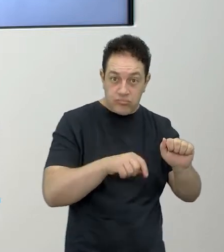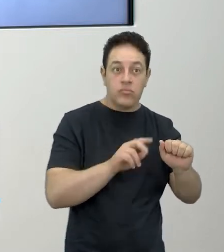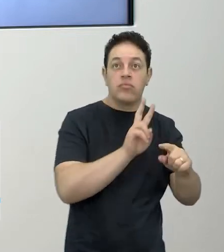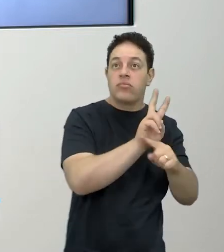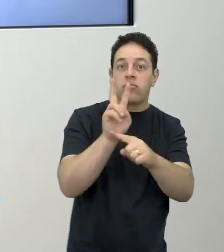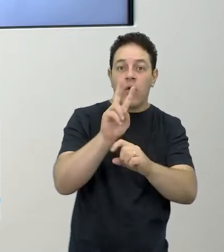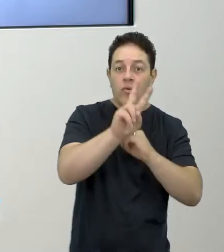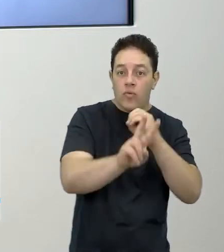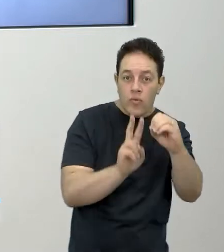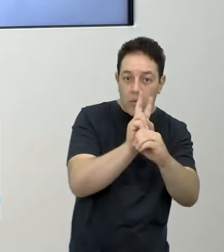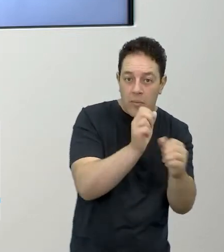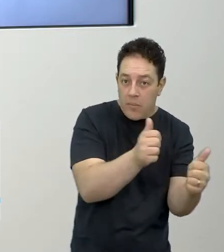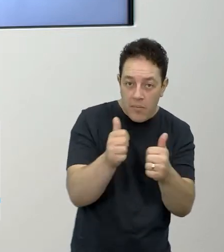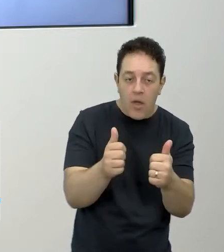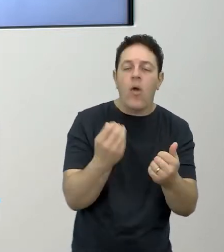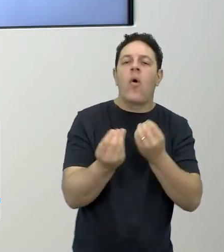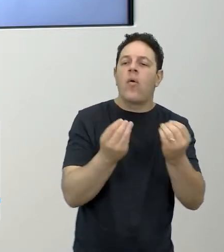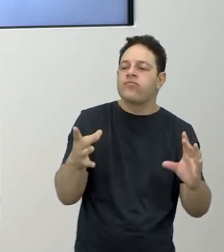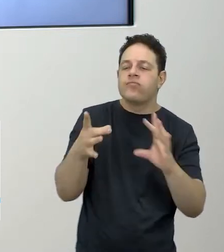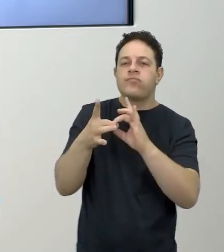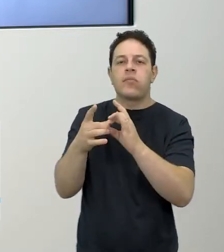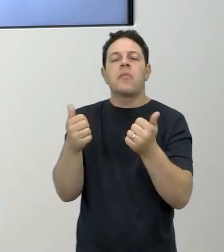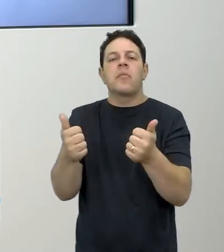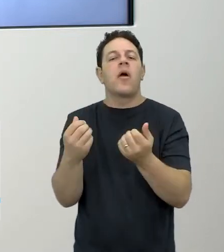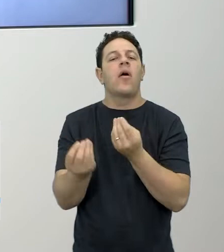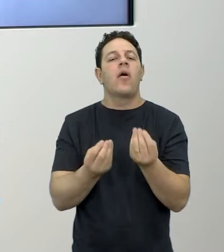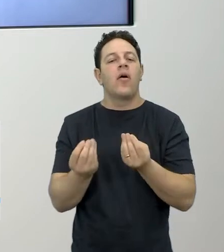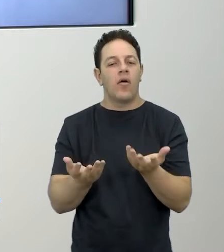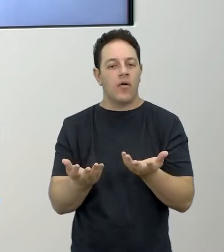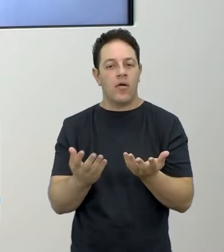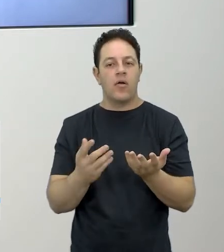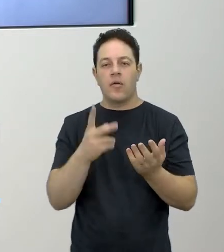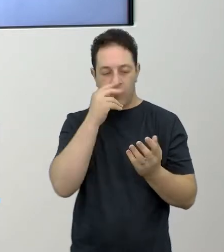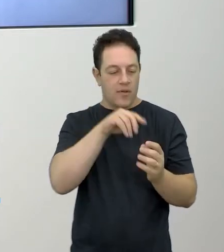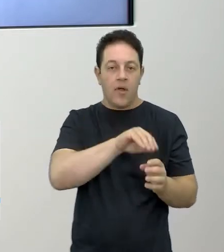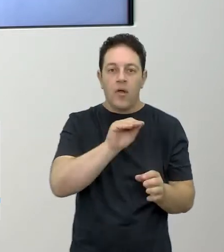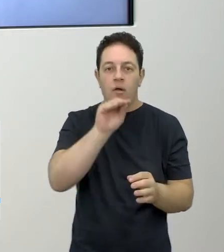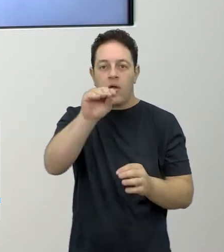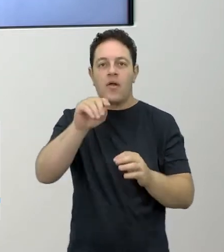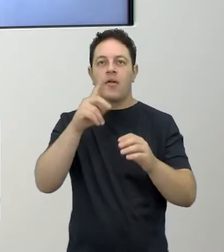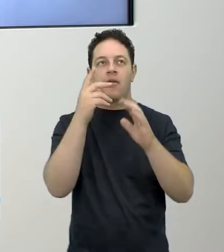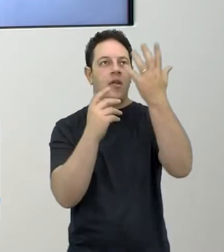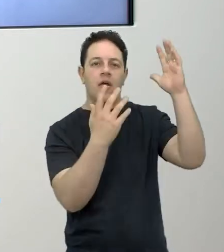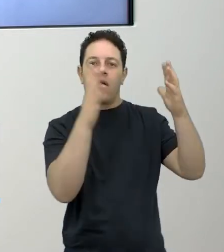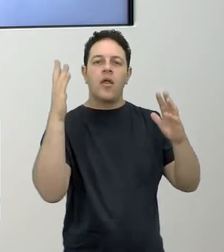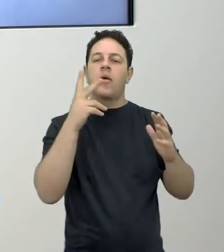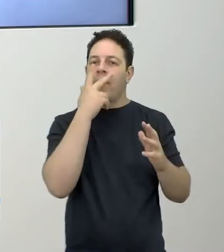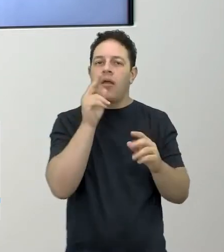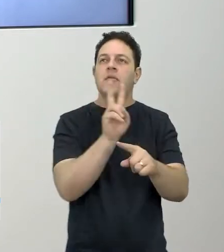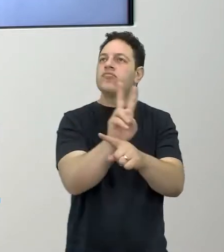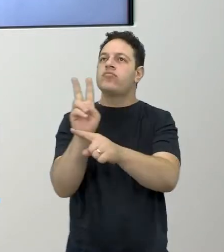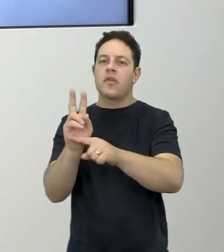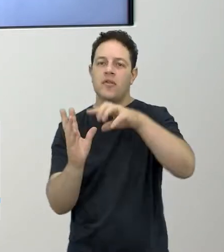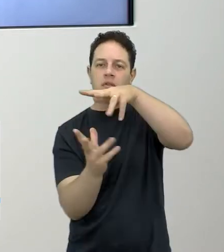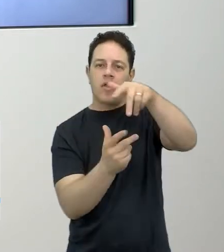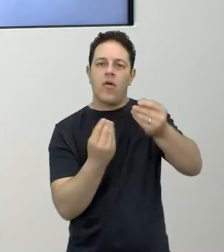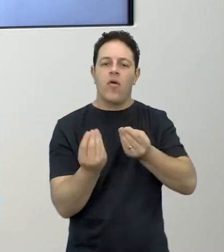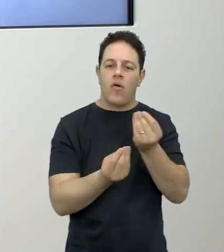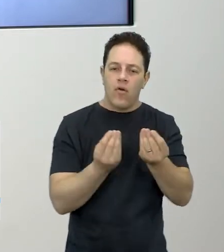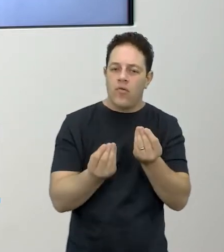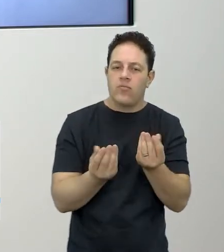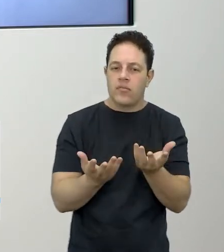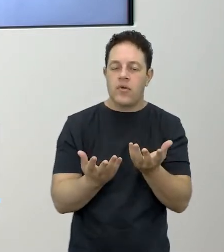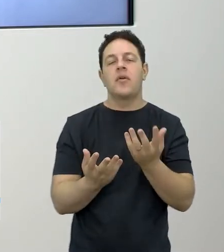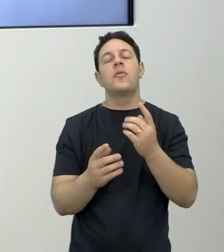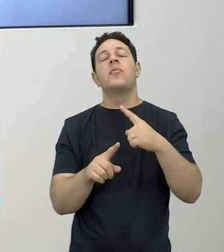da biomassa, quando você a repõe na natureza, ela é considerada sustentável porque